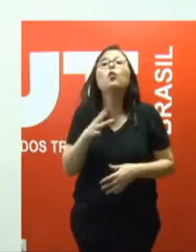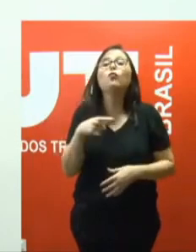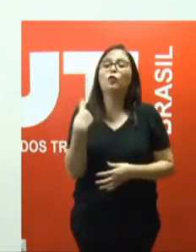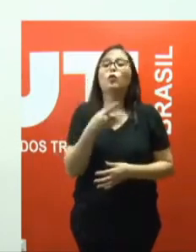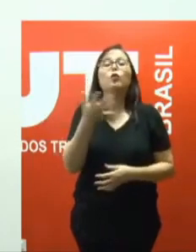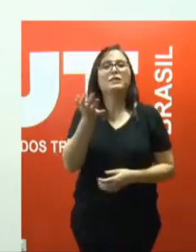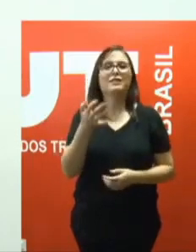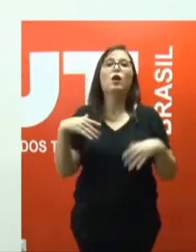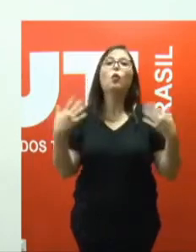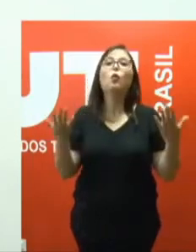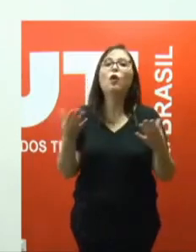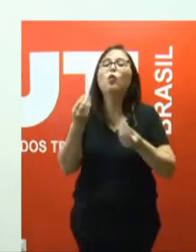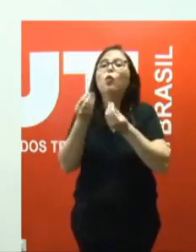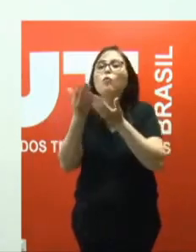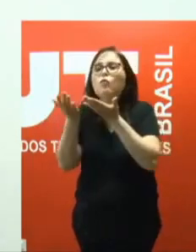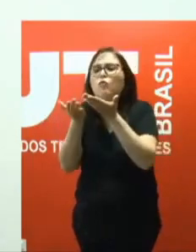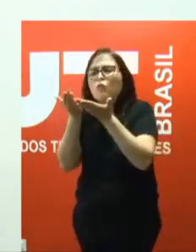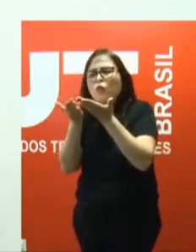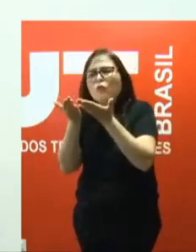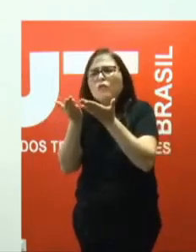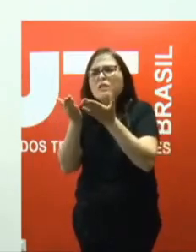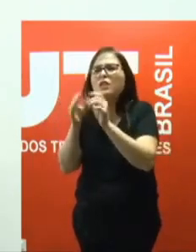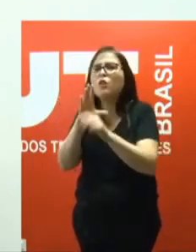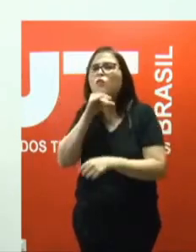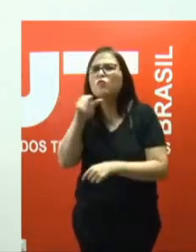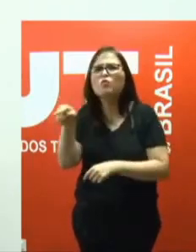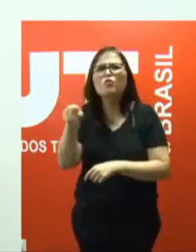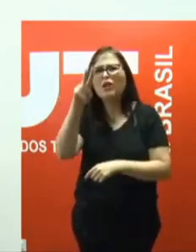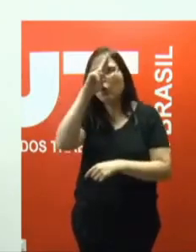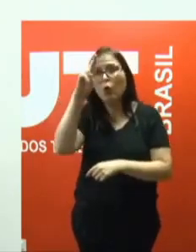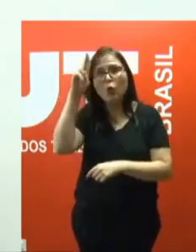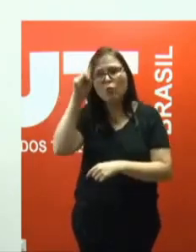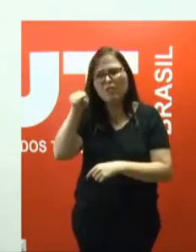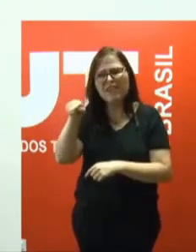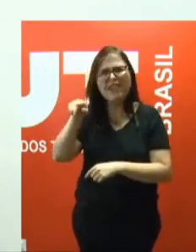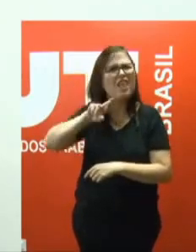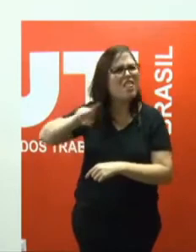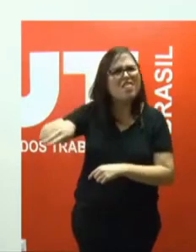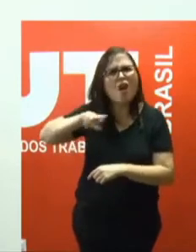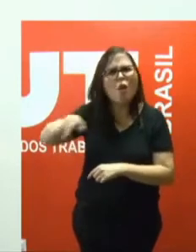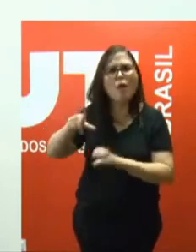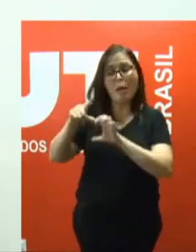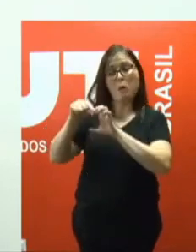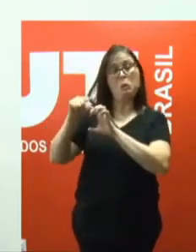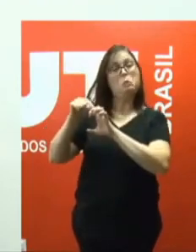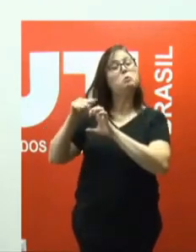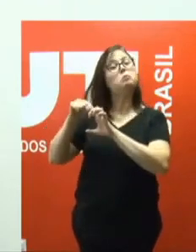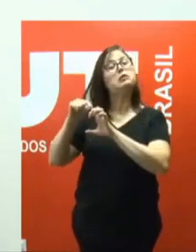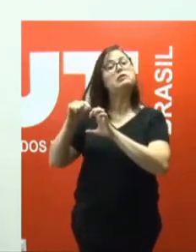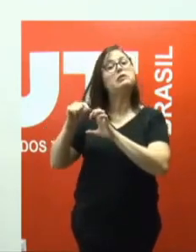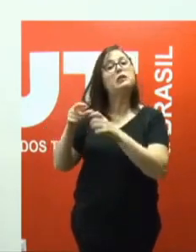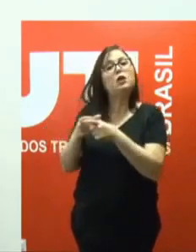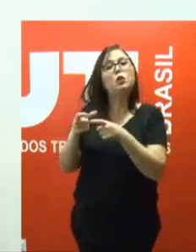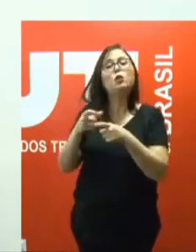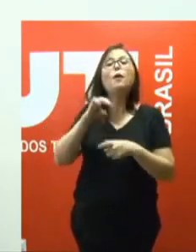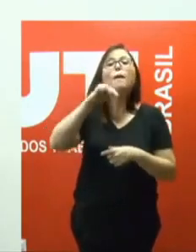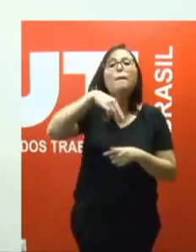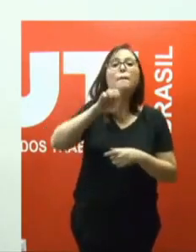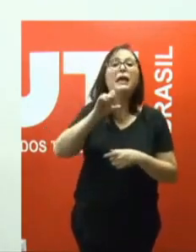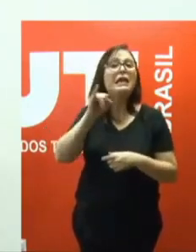Como é que nós vamos convencer o cara do Uber que ele não é um pequeno empreendedor? Que é